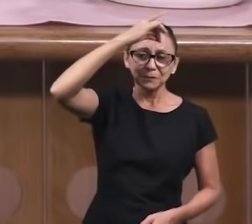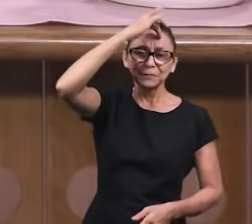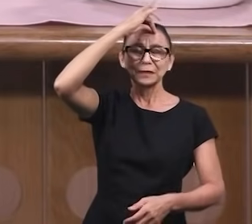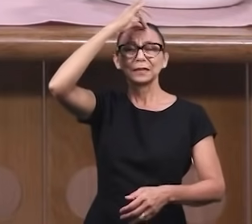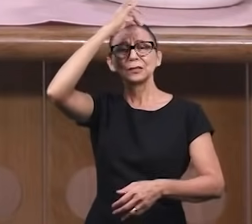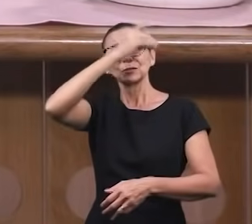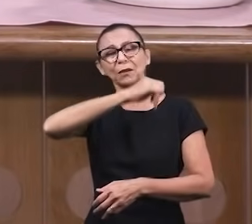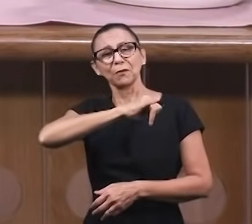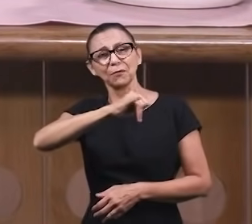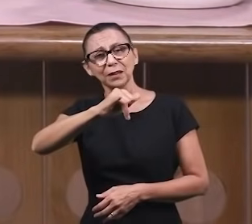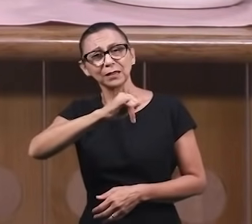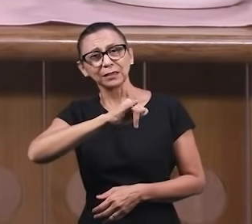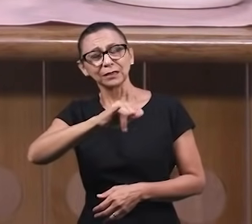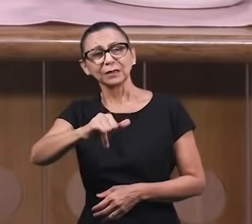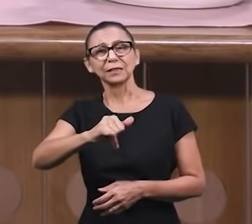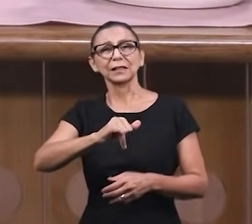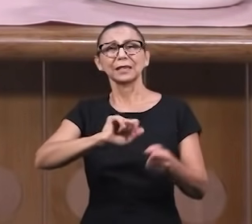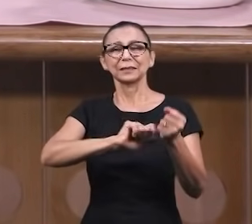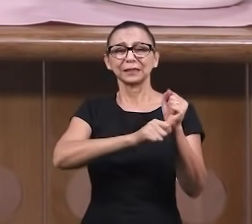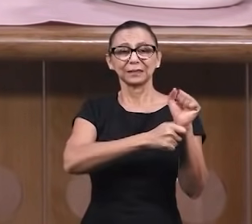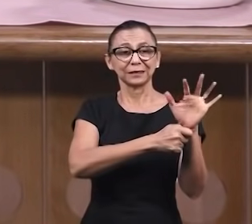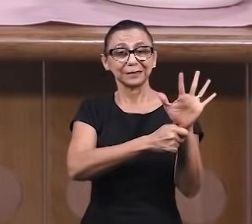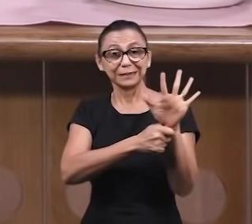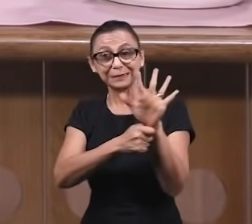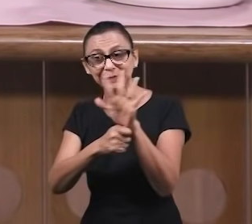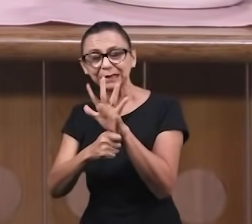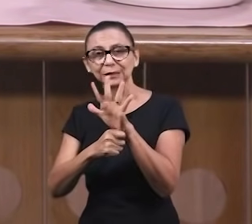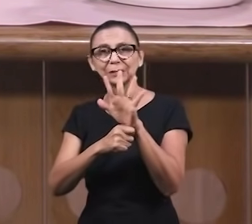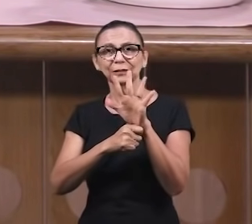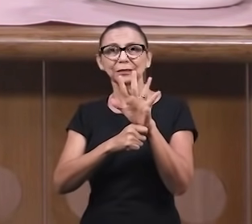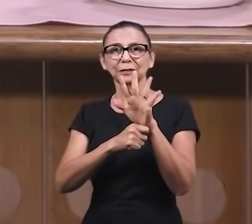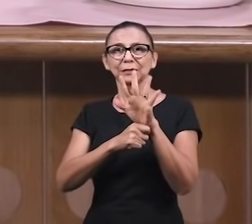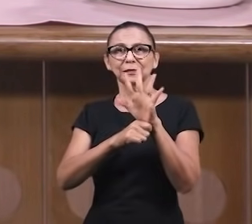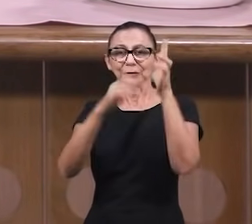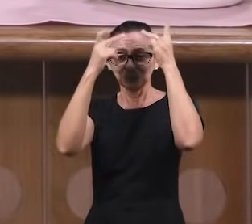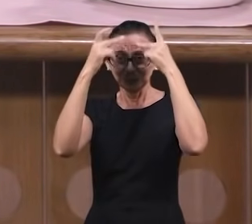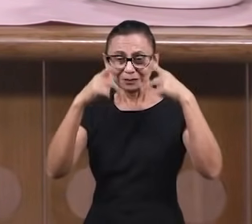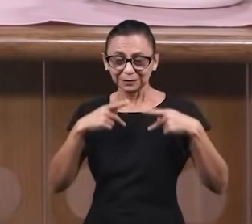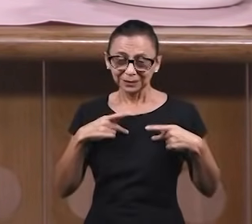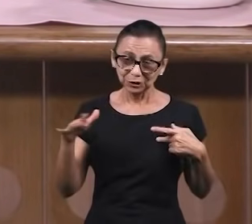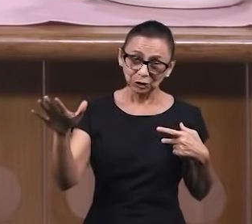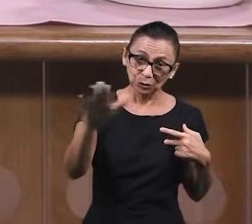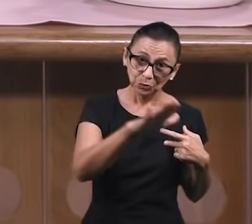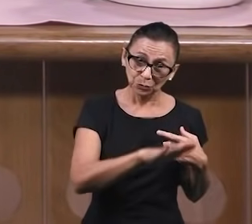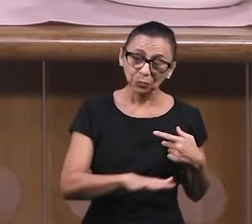na sua palavra todos os seus segredos, todos os seus mistérios. Então nessa hora ele está dizendo o seguinte,